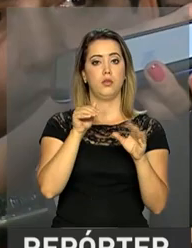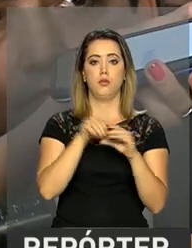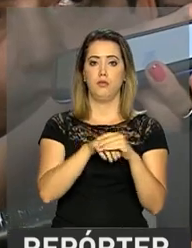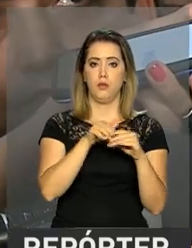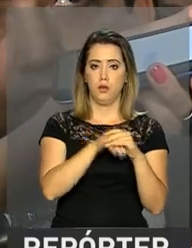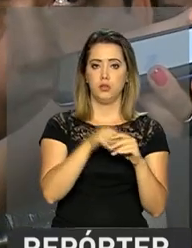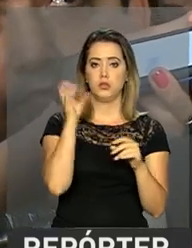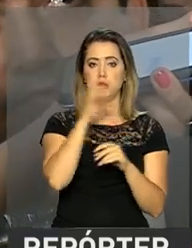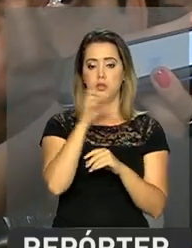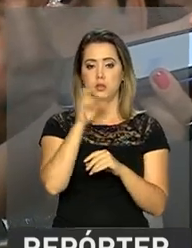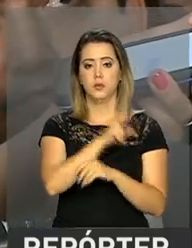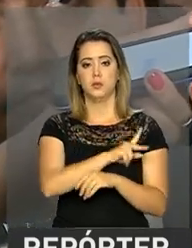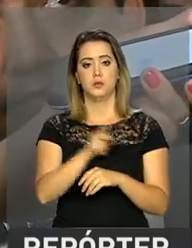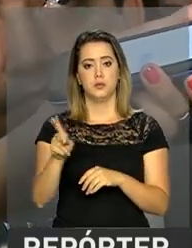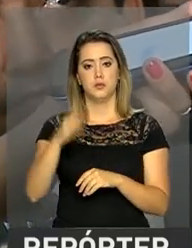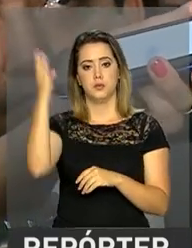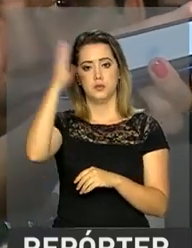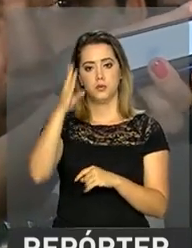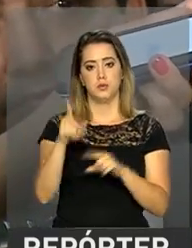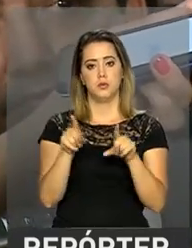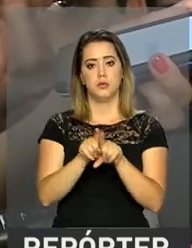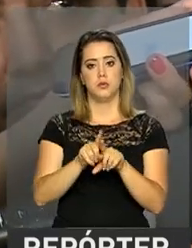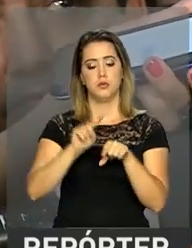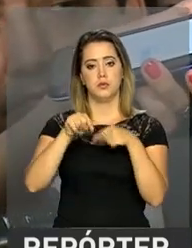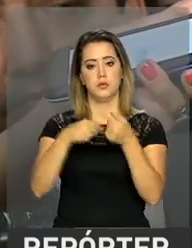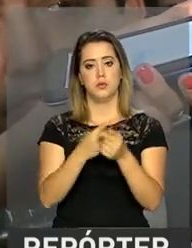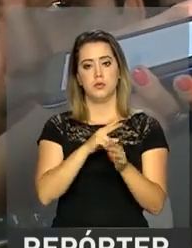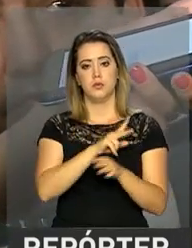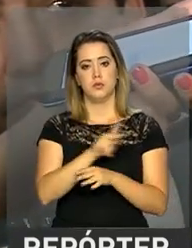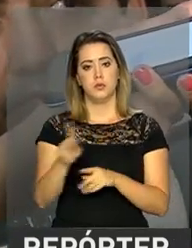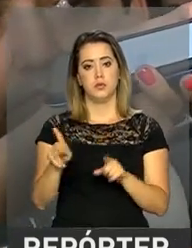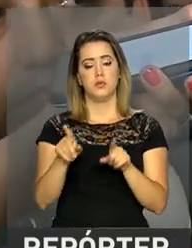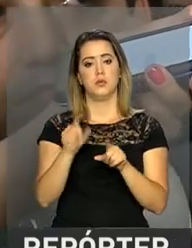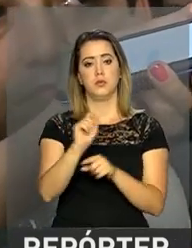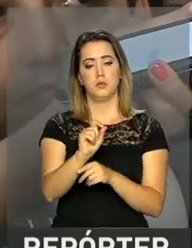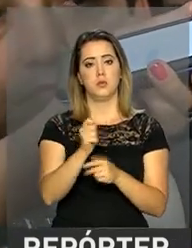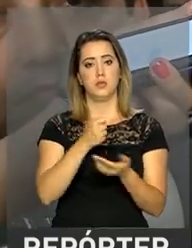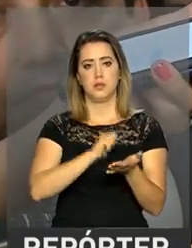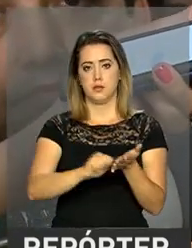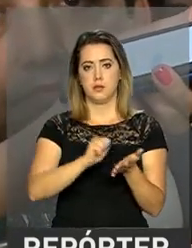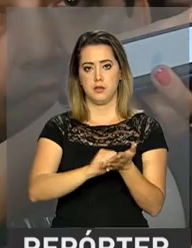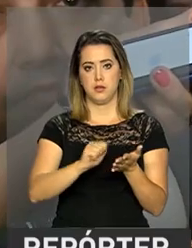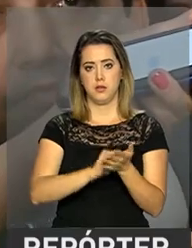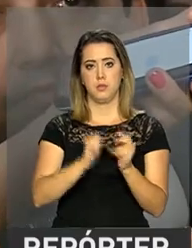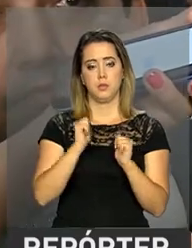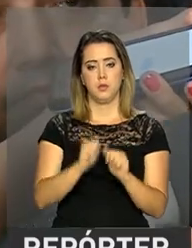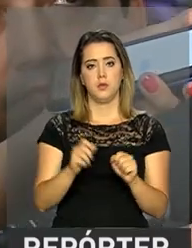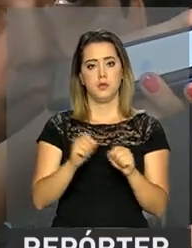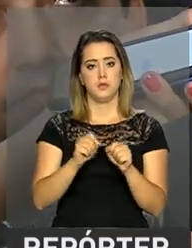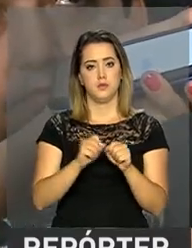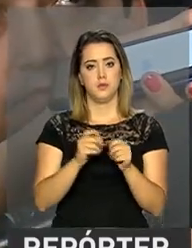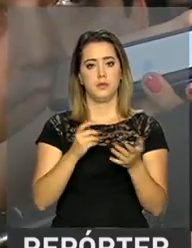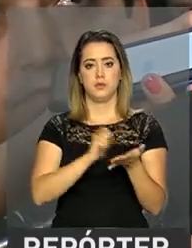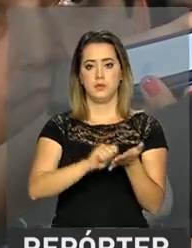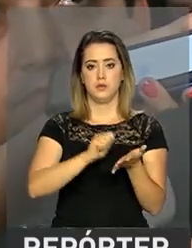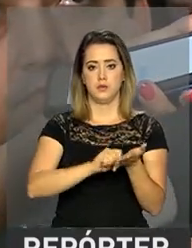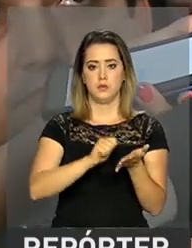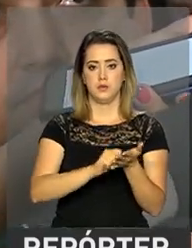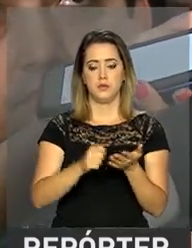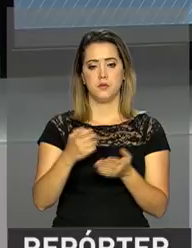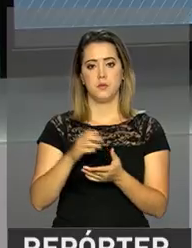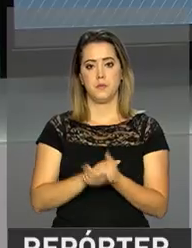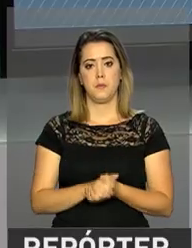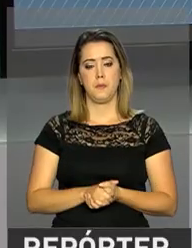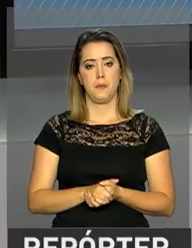da República, se eu tiver na presidência semana que vem, que eu possa sancionar o presidente Michel Temer assim que ele voltar da